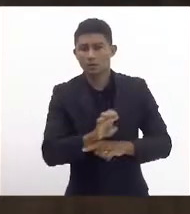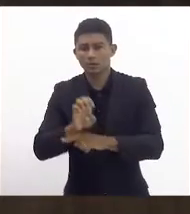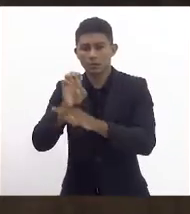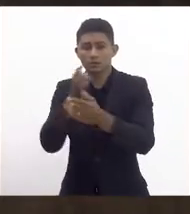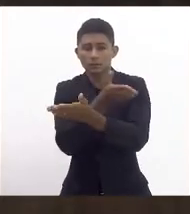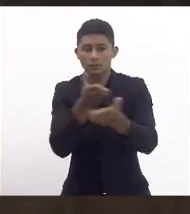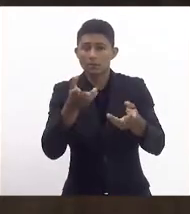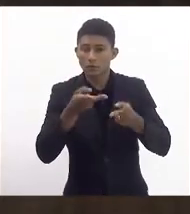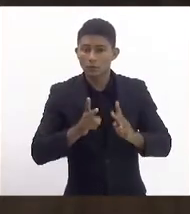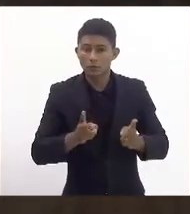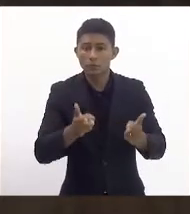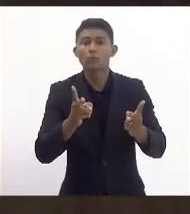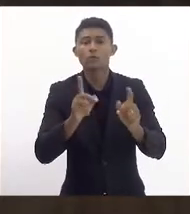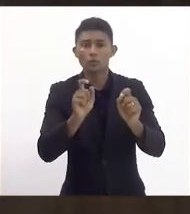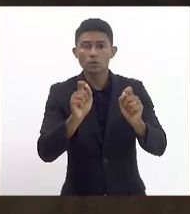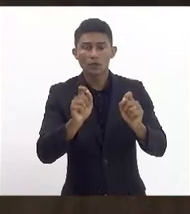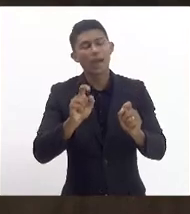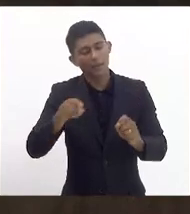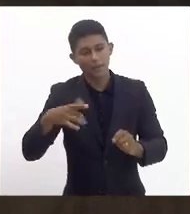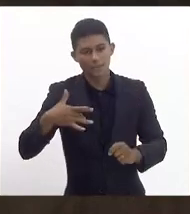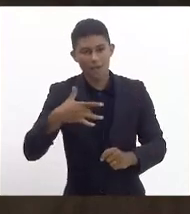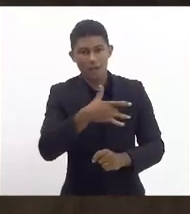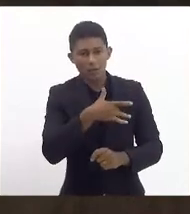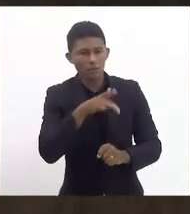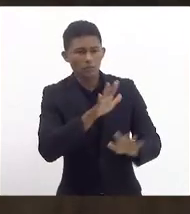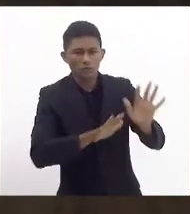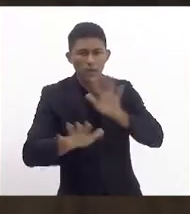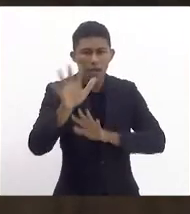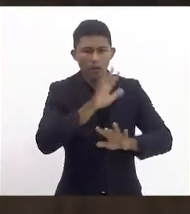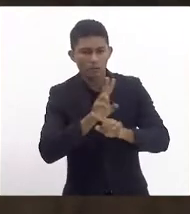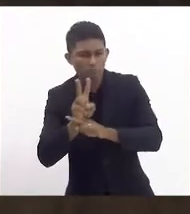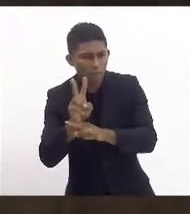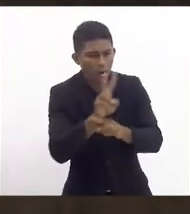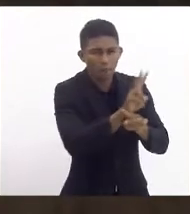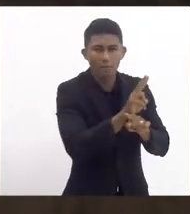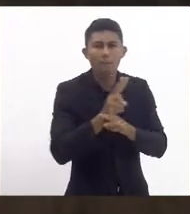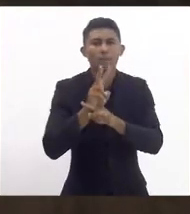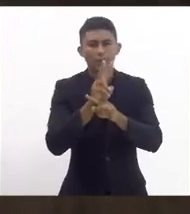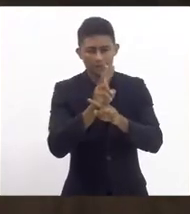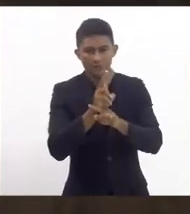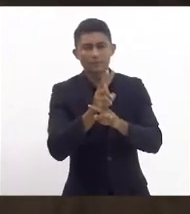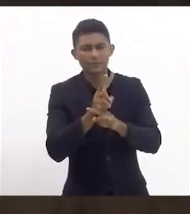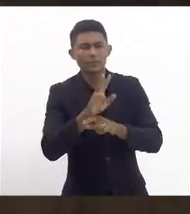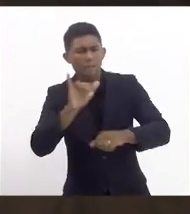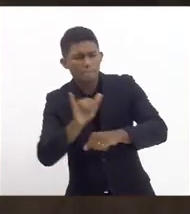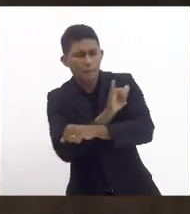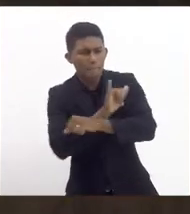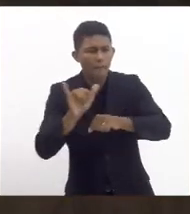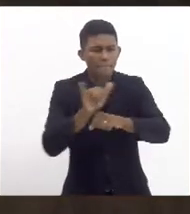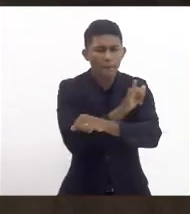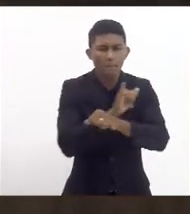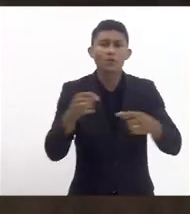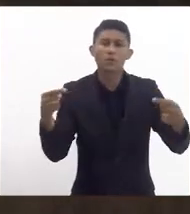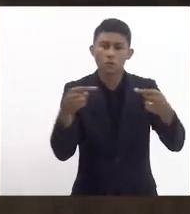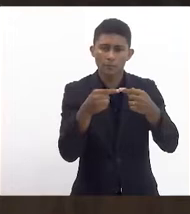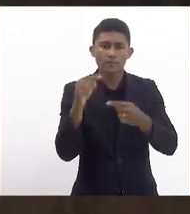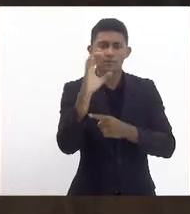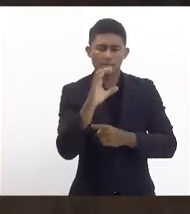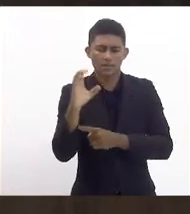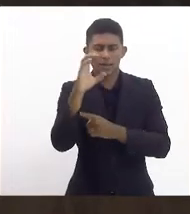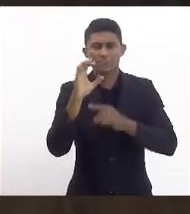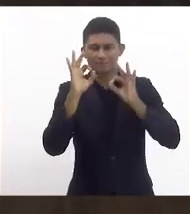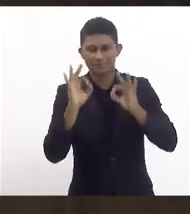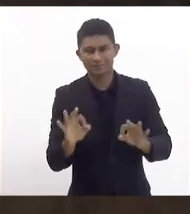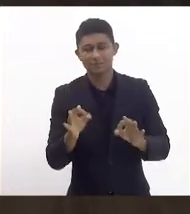sociais e de saúde pública cientificamente fundamentadas e baseadas em risco. É necessário também que o